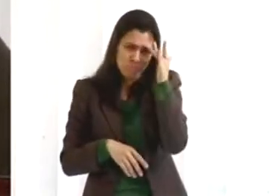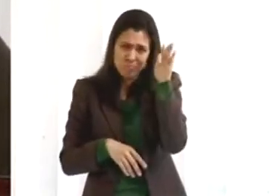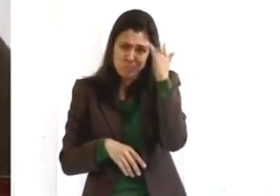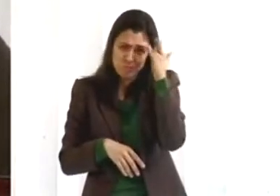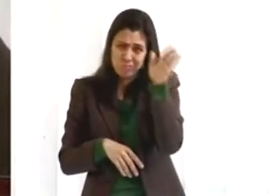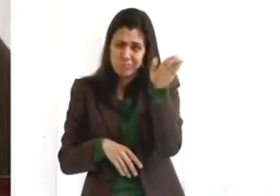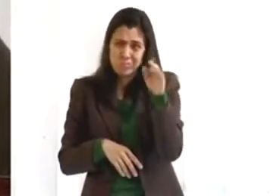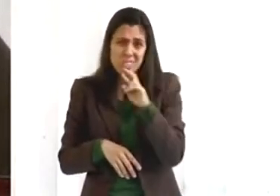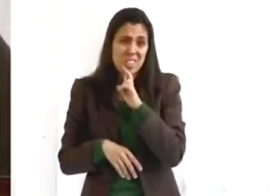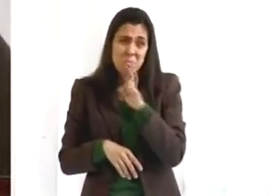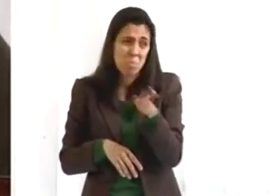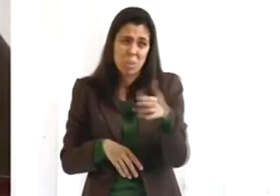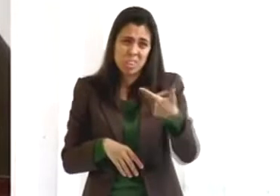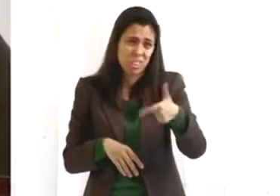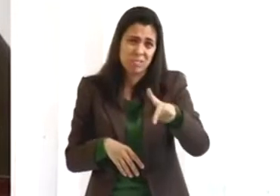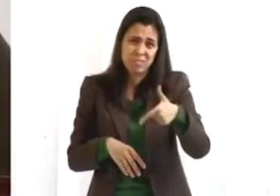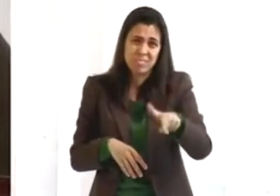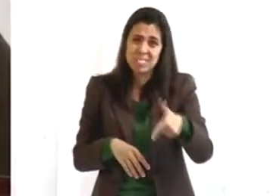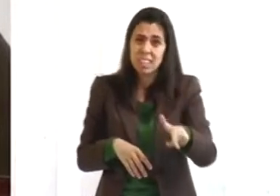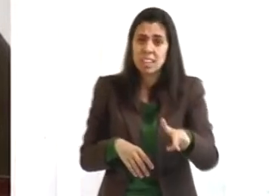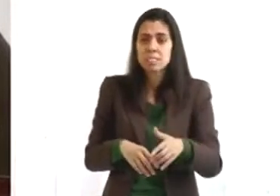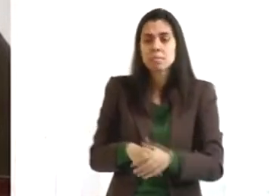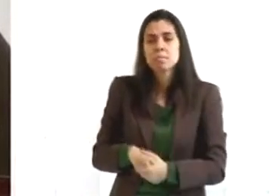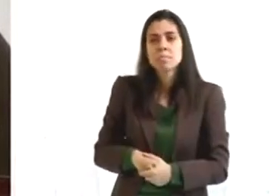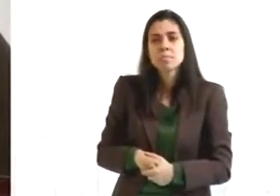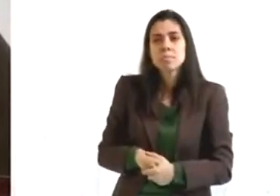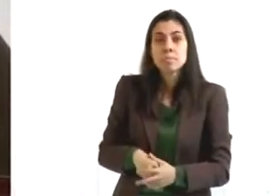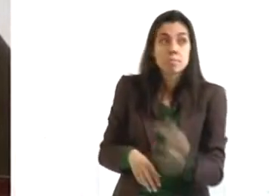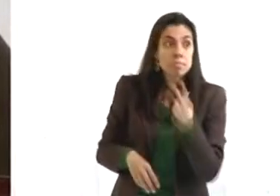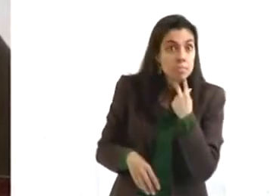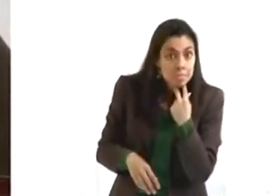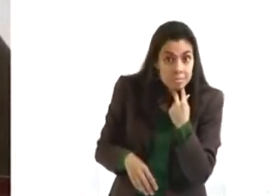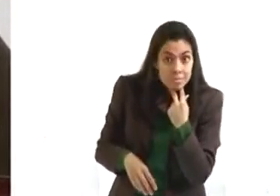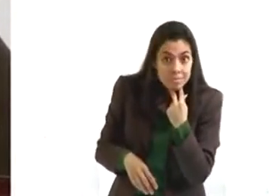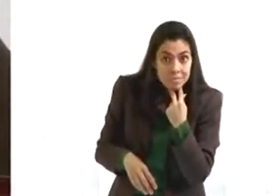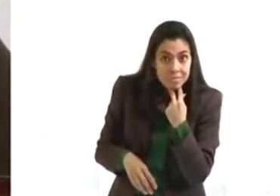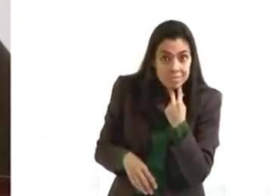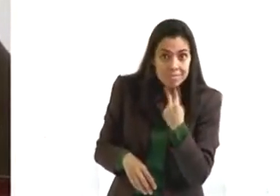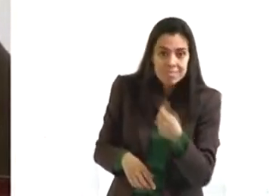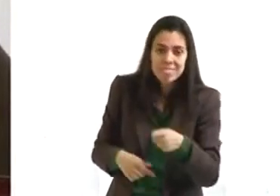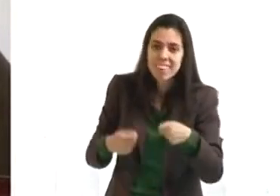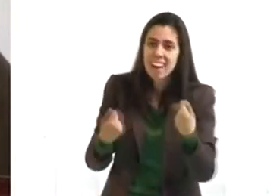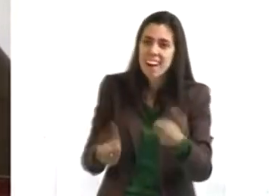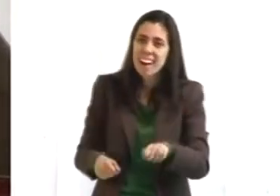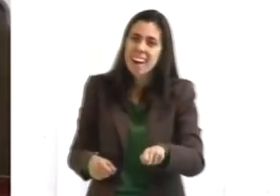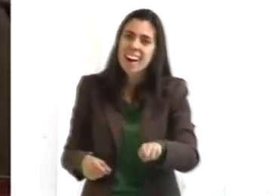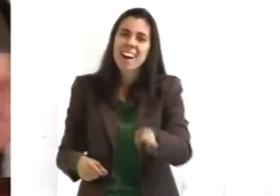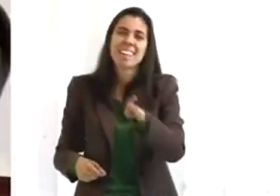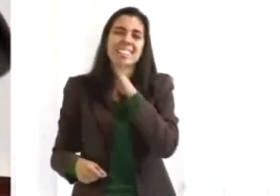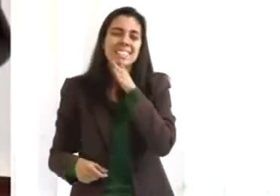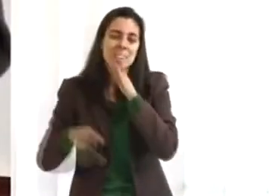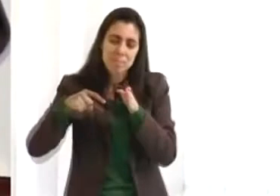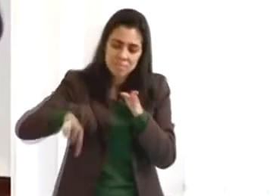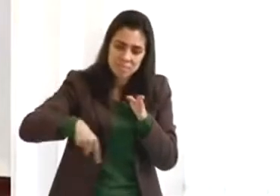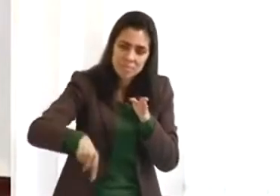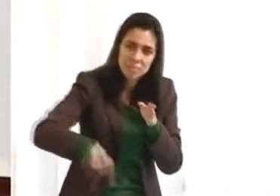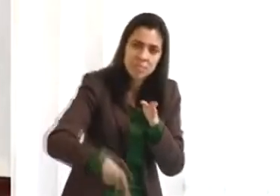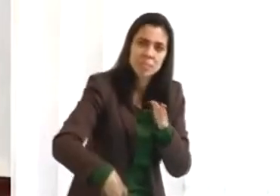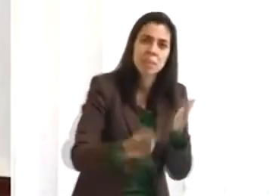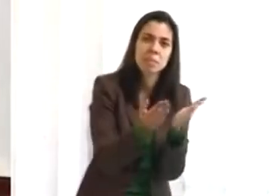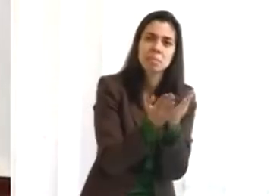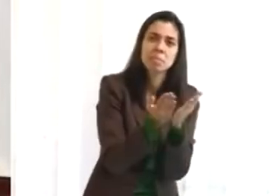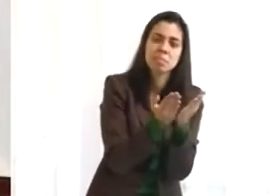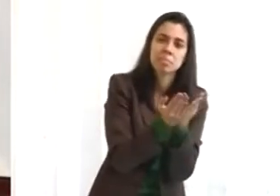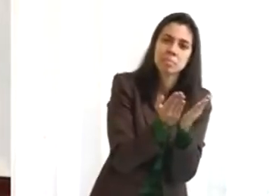Você precisa da razão da sua fé, conhecer a palavra de Deus profundamente. E quando ele faz a pergunta para